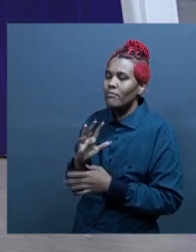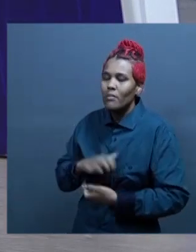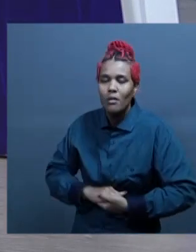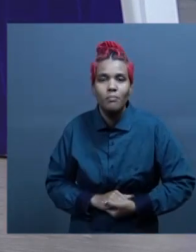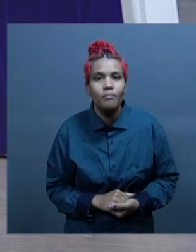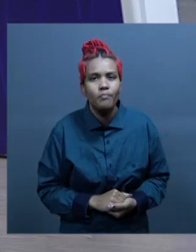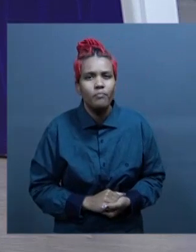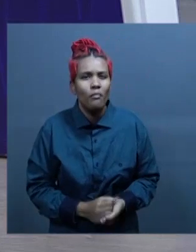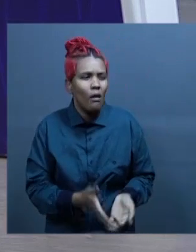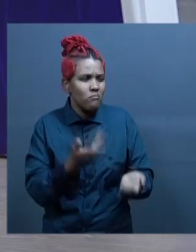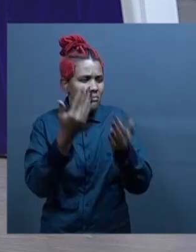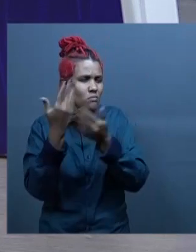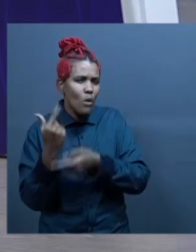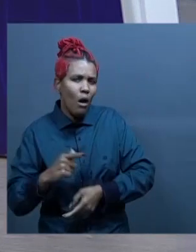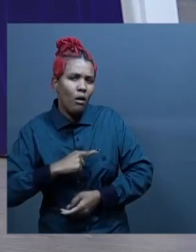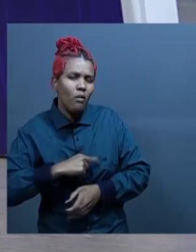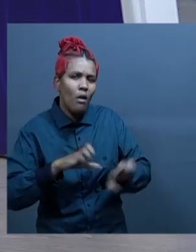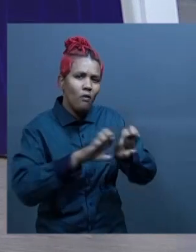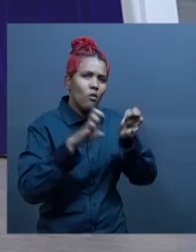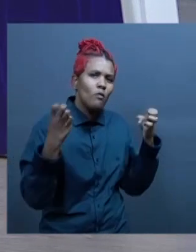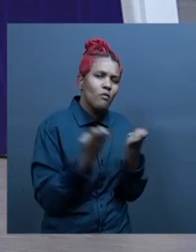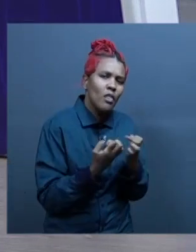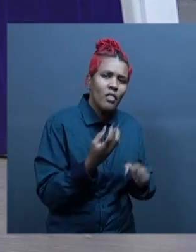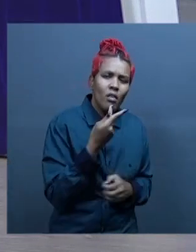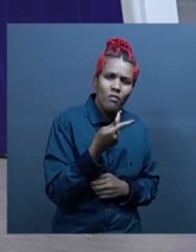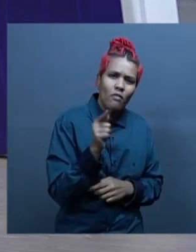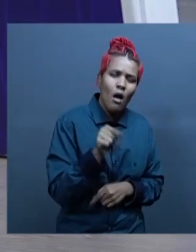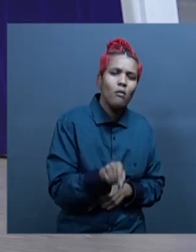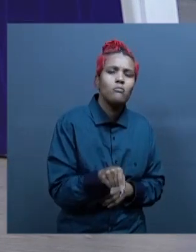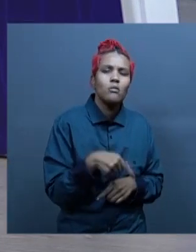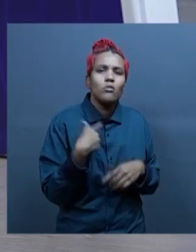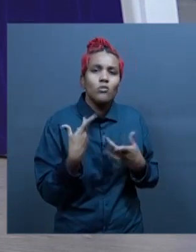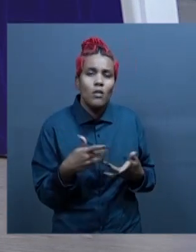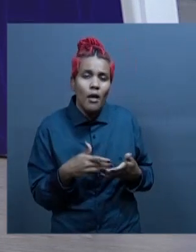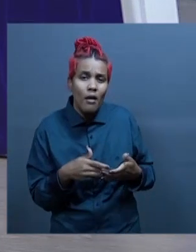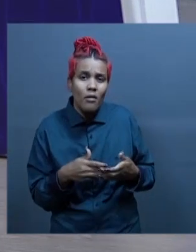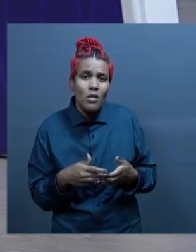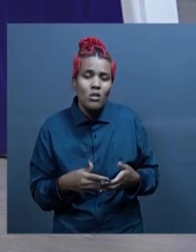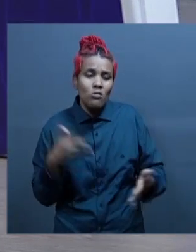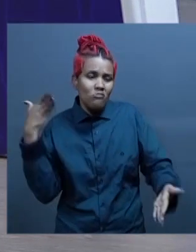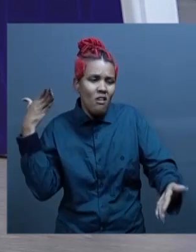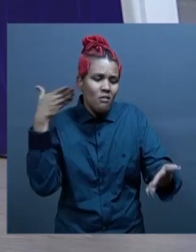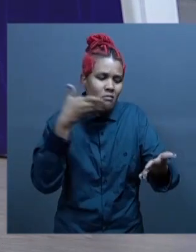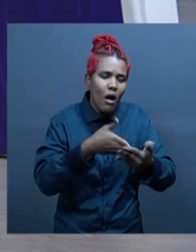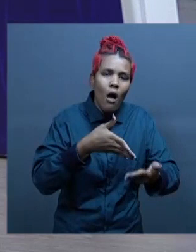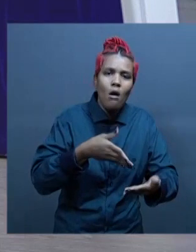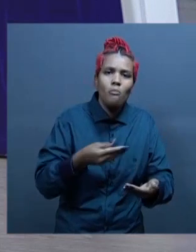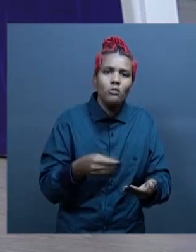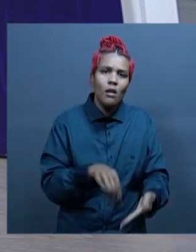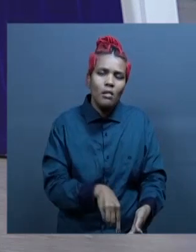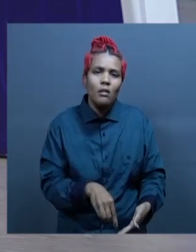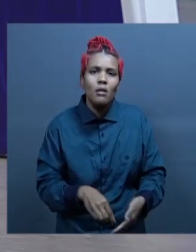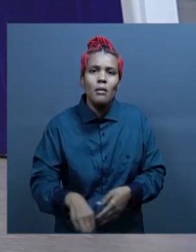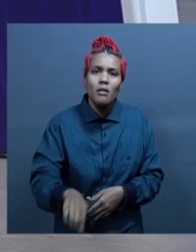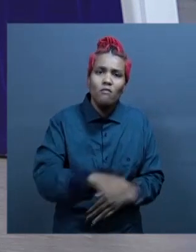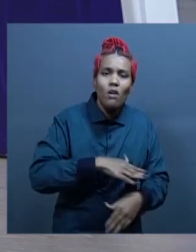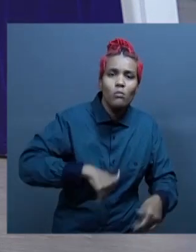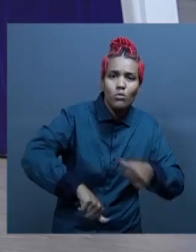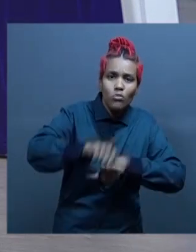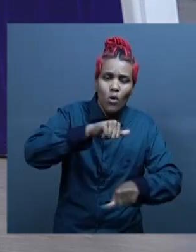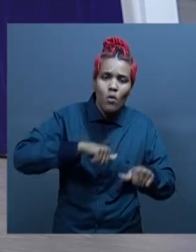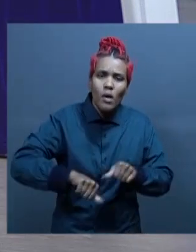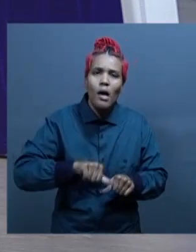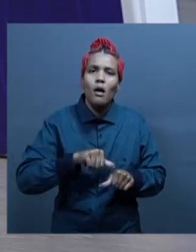teve um evento que fala exatamente isso que nós já chegamos nessa era do propósito já estamos mudando pra era da ação